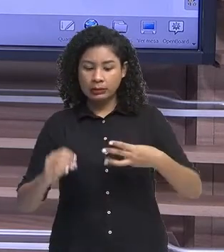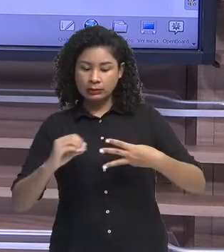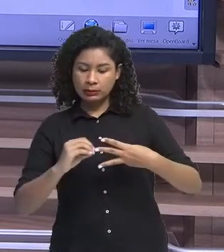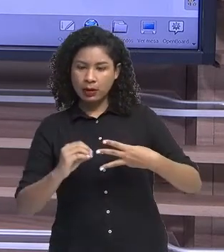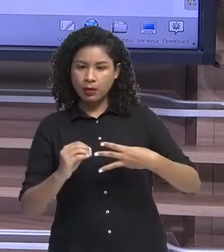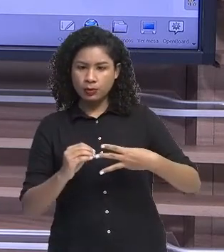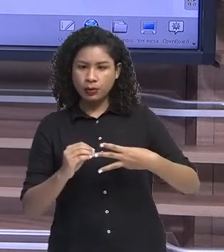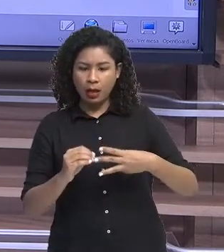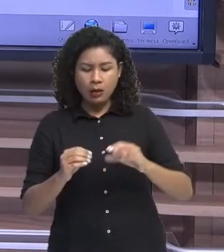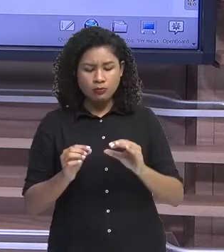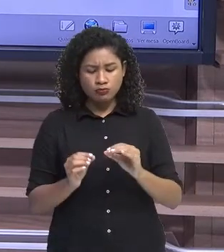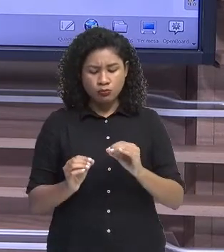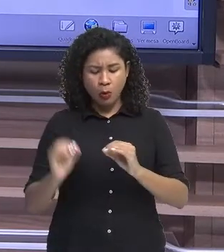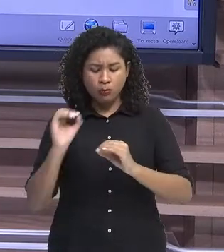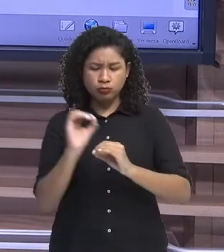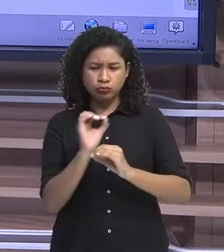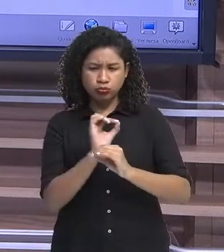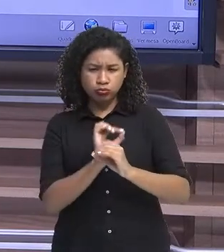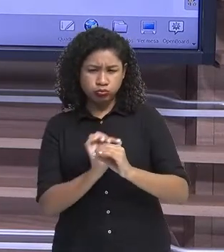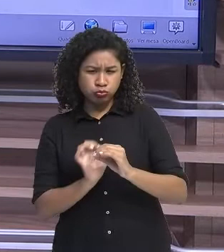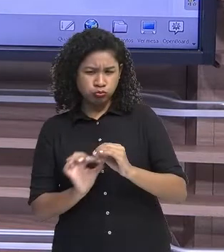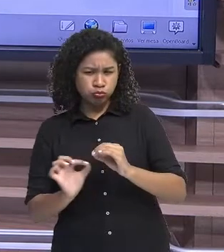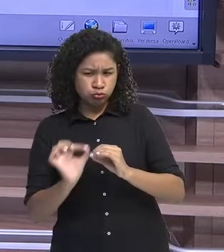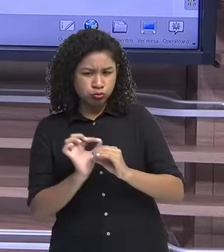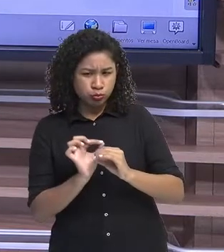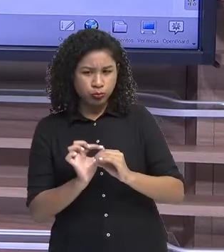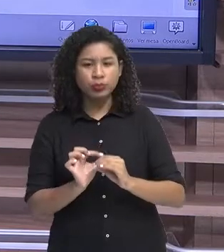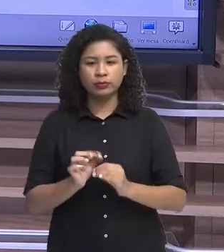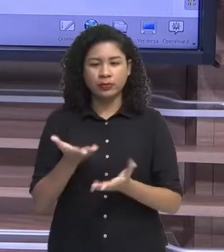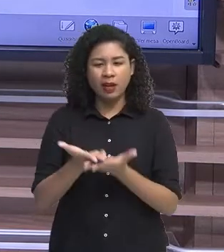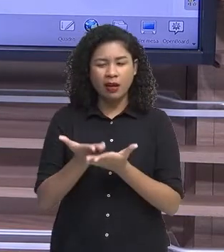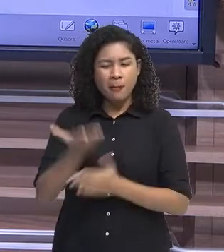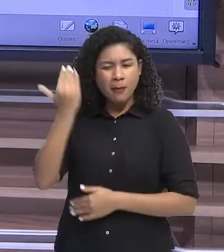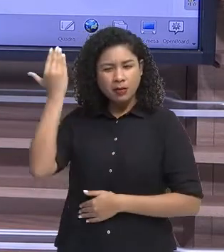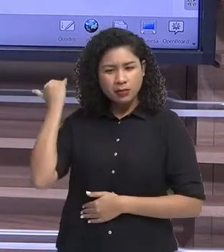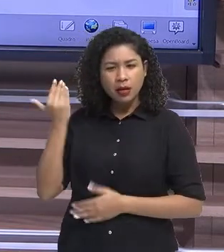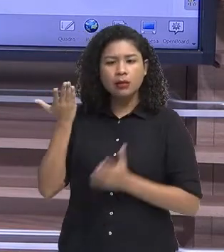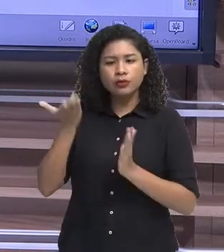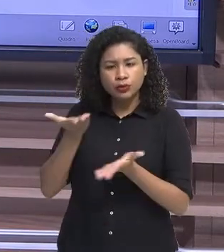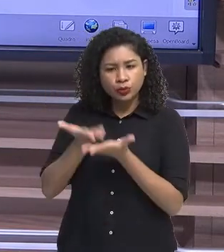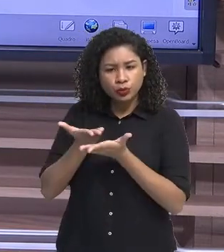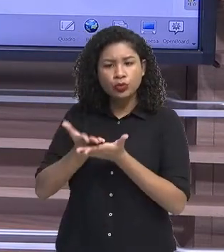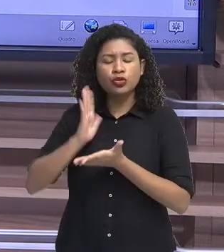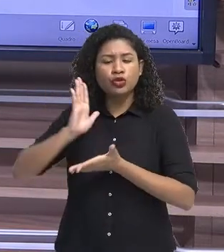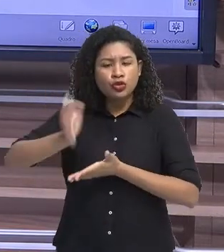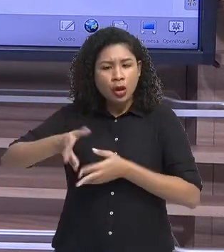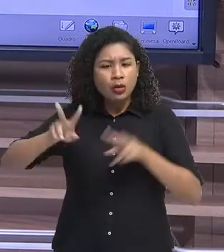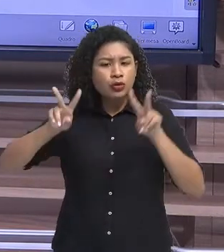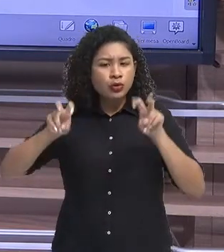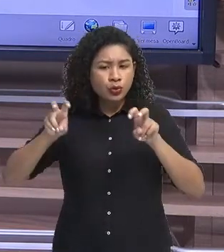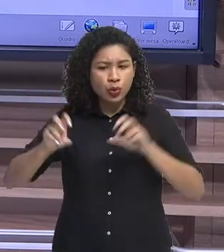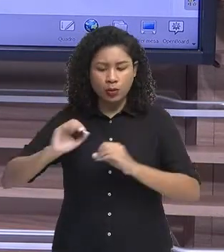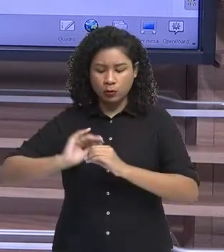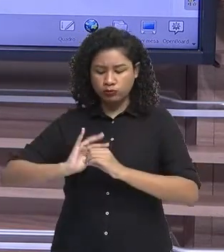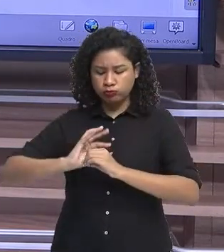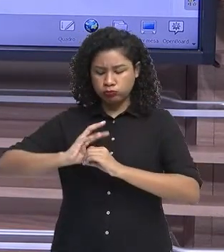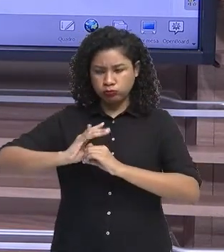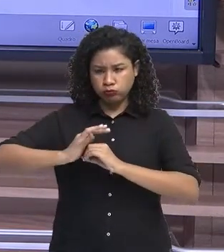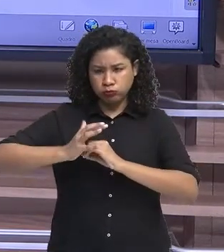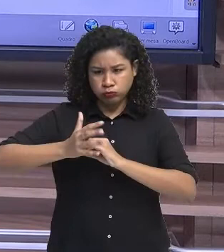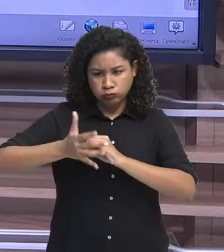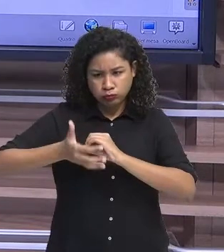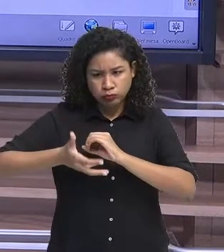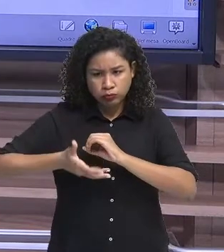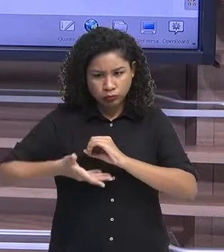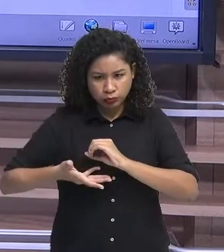célula, né? Vocês viram em outras aulas sobre a membrana plasmática, né? Aquela membrana que envolve a célula, que vai